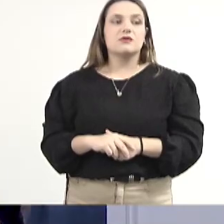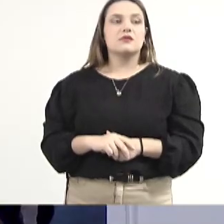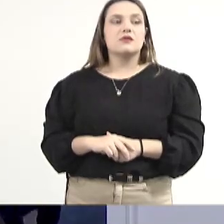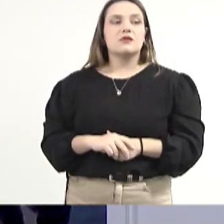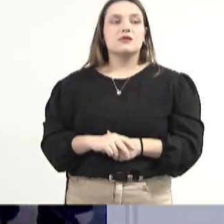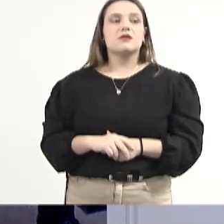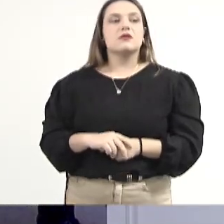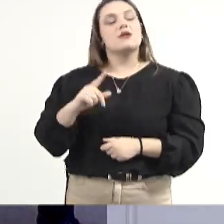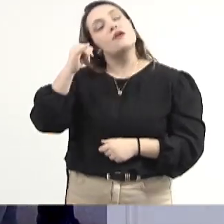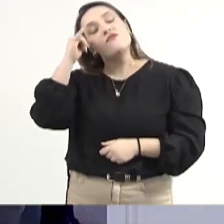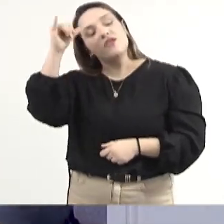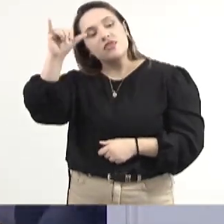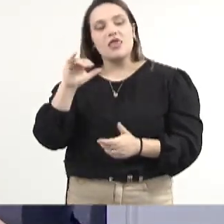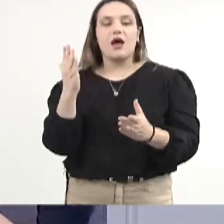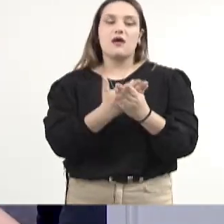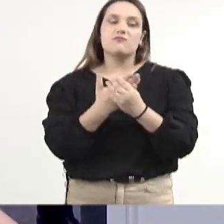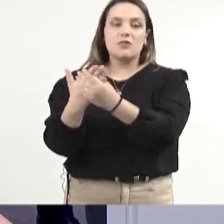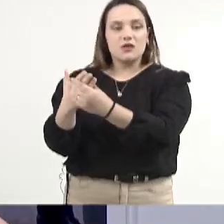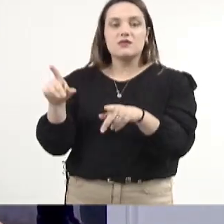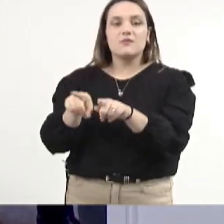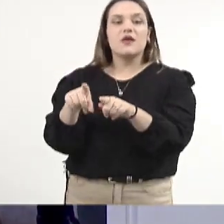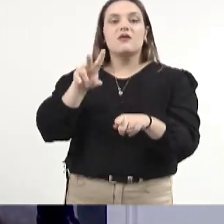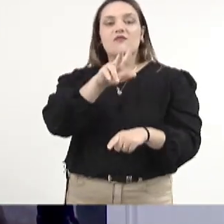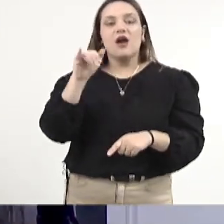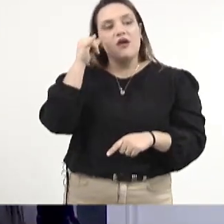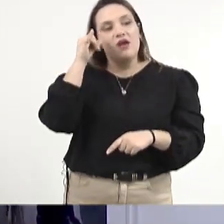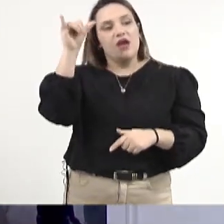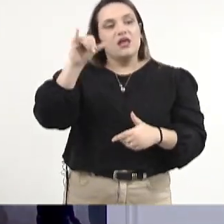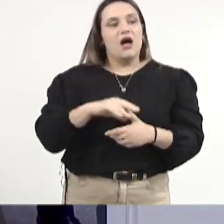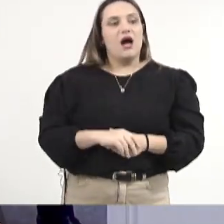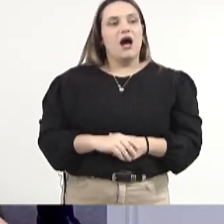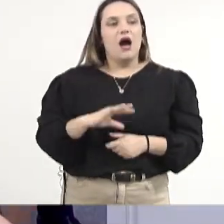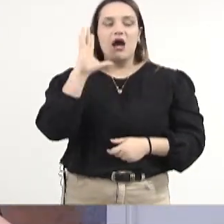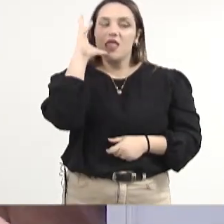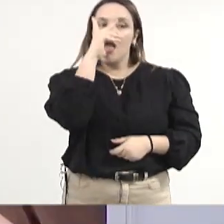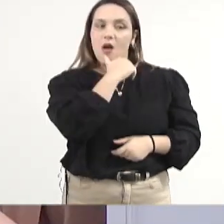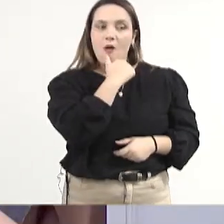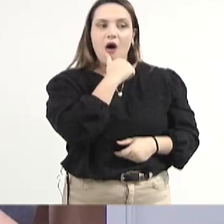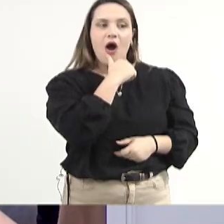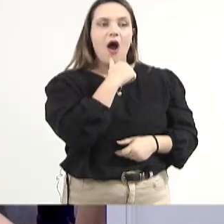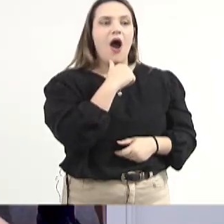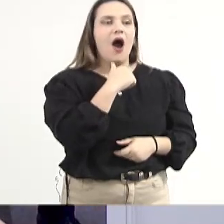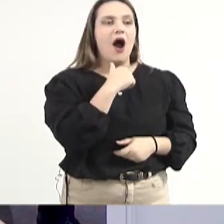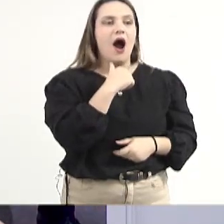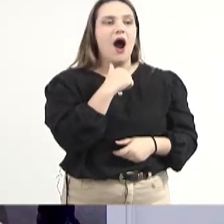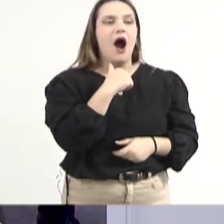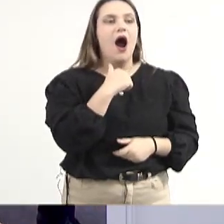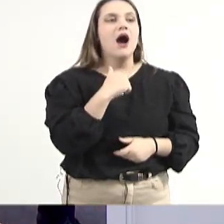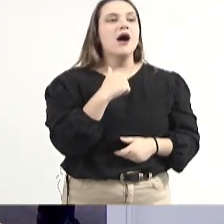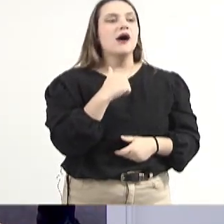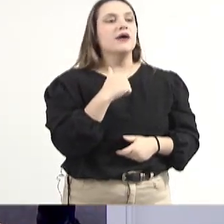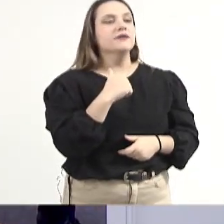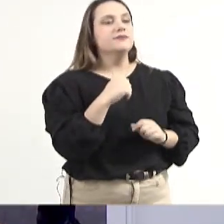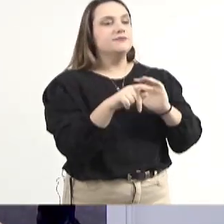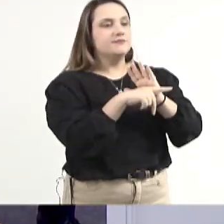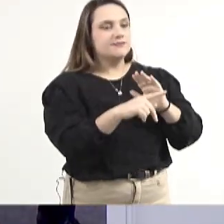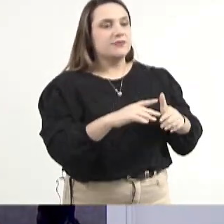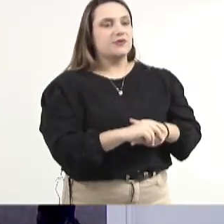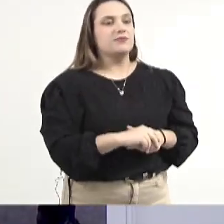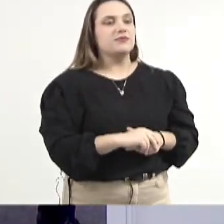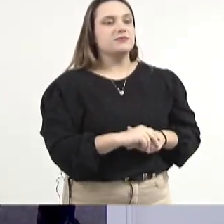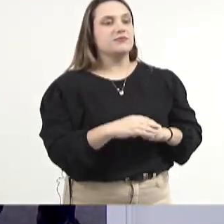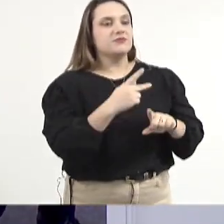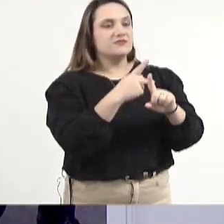objetivo, vai evitar judicializações e vai evitar também, muitas vezes, demora na concessão por parte do órgão da Previdência Social que